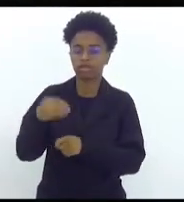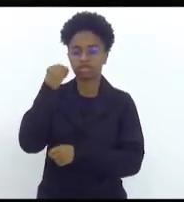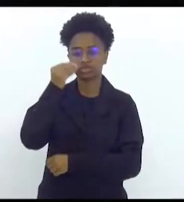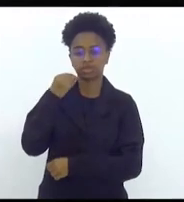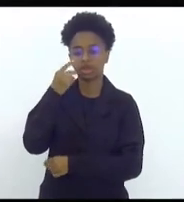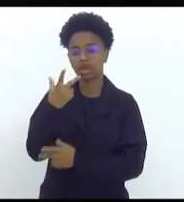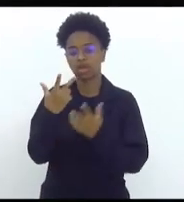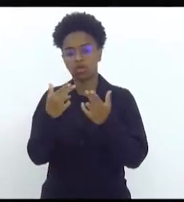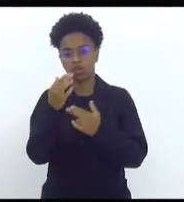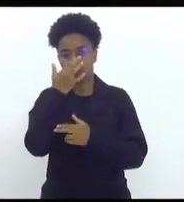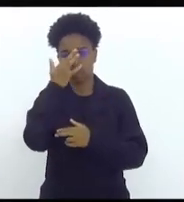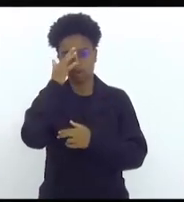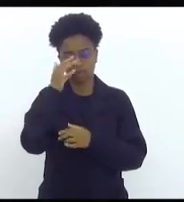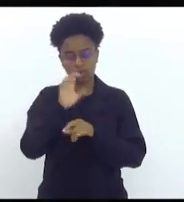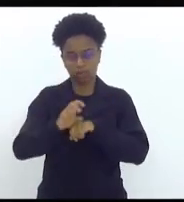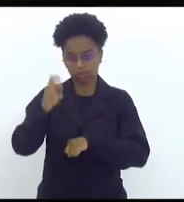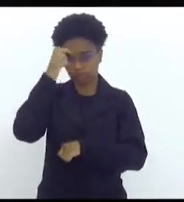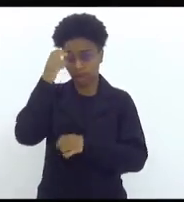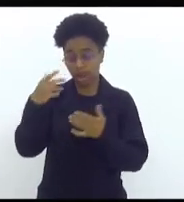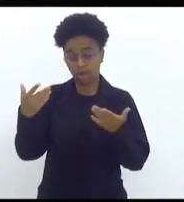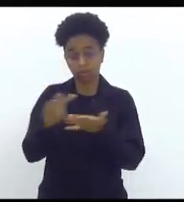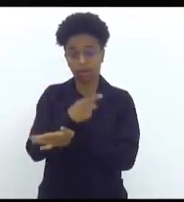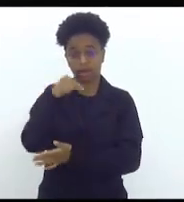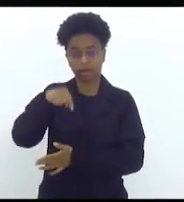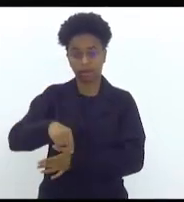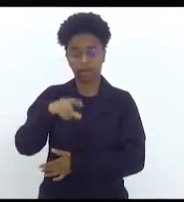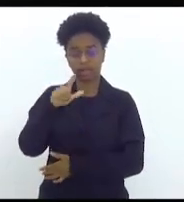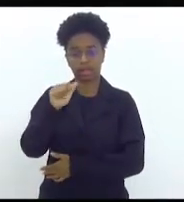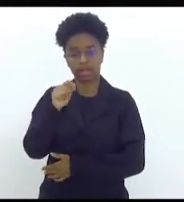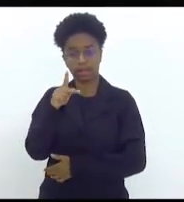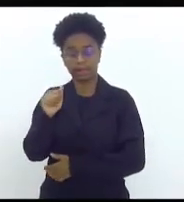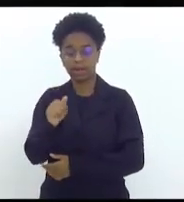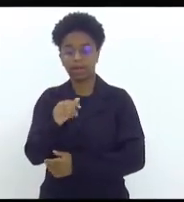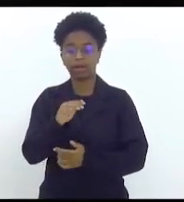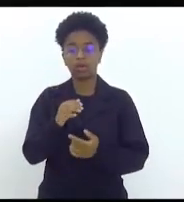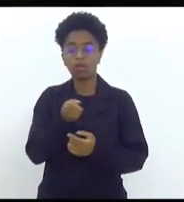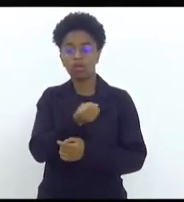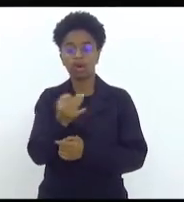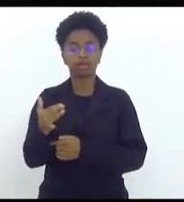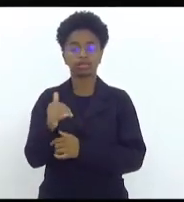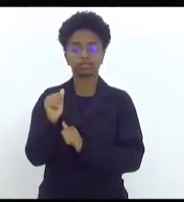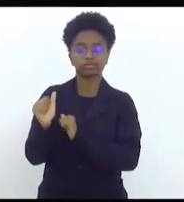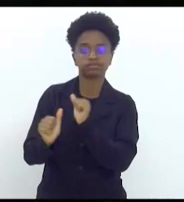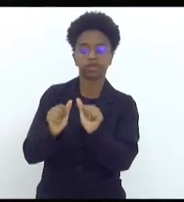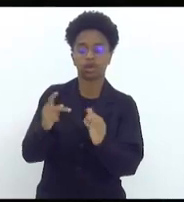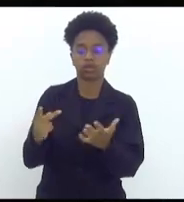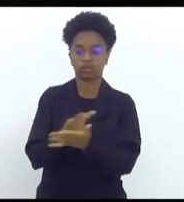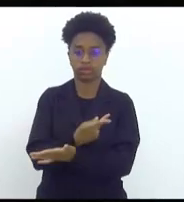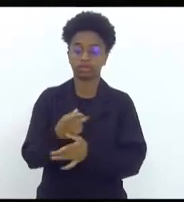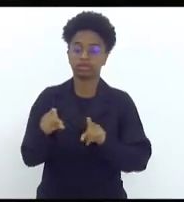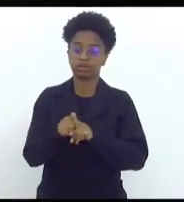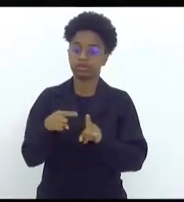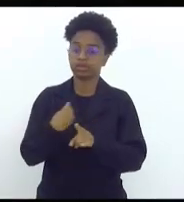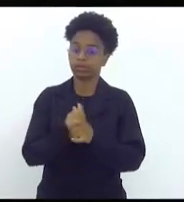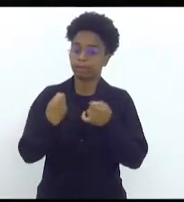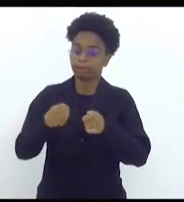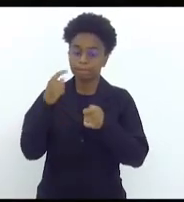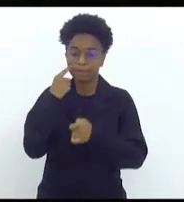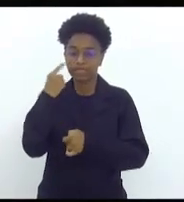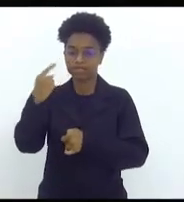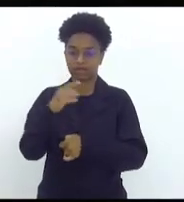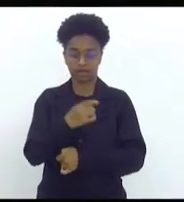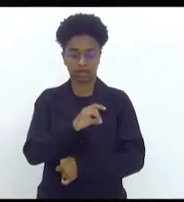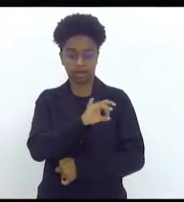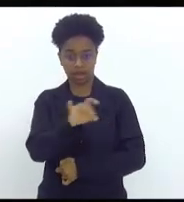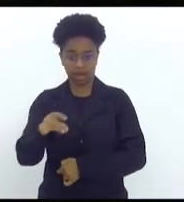cultural da batalha do real que acontece aqui na Lapa quantas vidas elas transformam vamos olhar e pensar que na vida